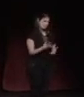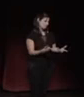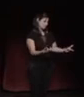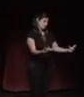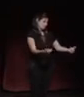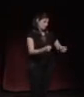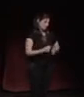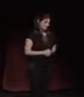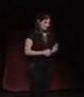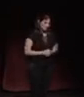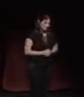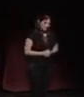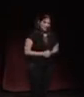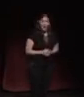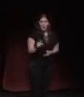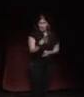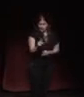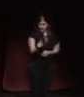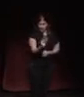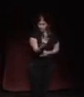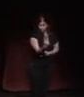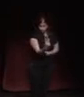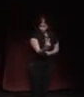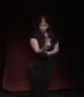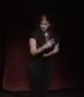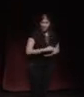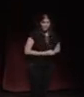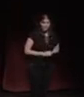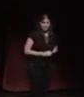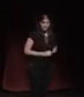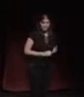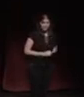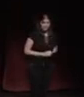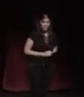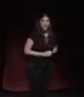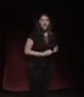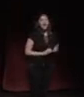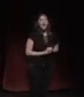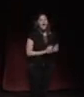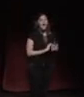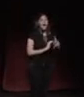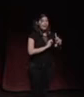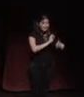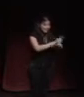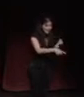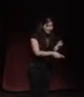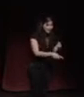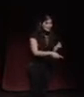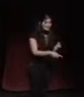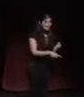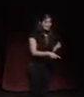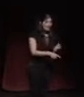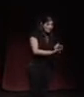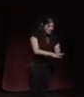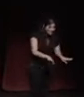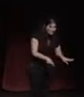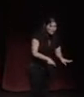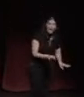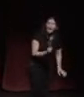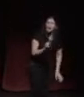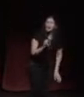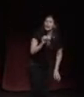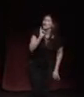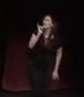2 professoras que trabalham com as crianças e depois os meninos contam histórias também. Então tinha um menininho de 1